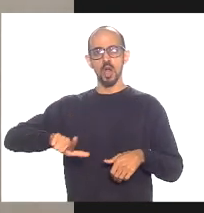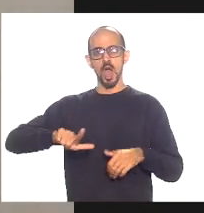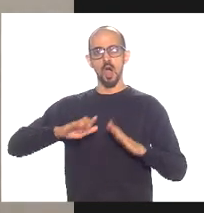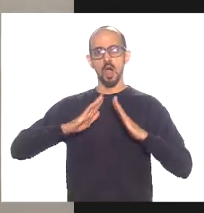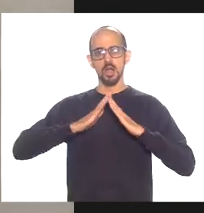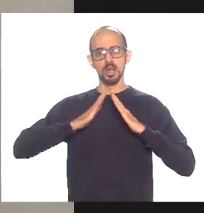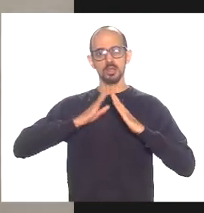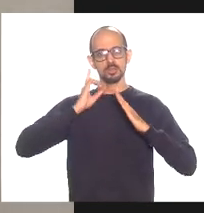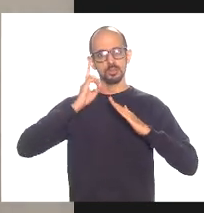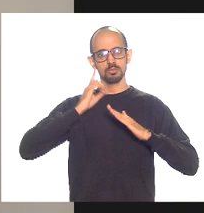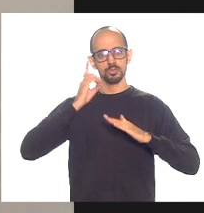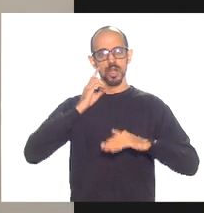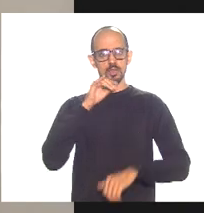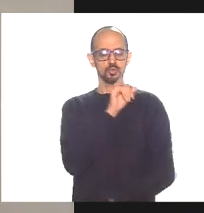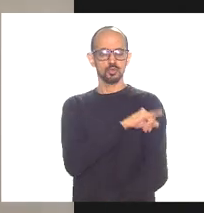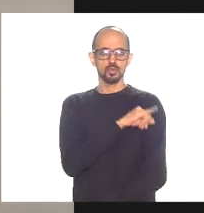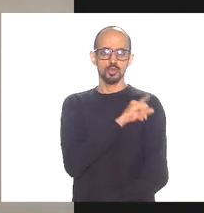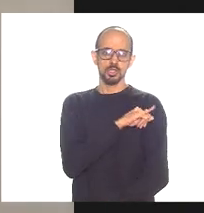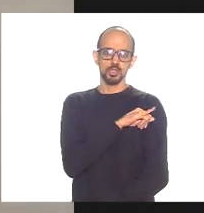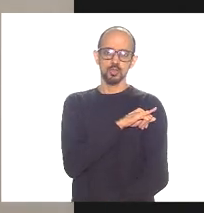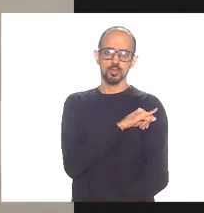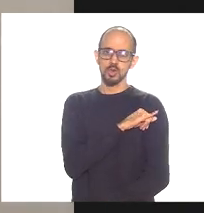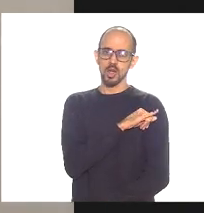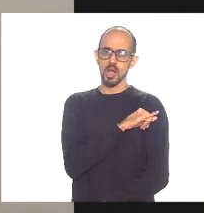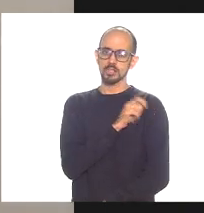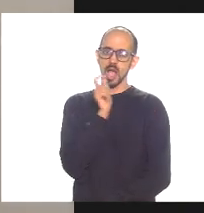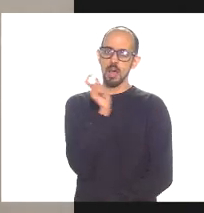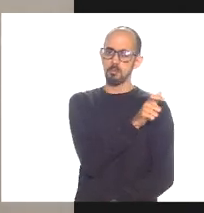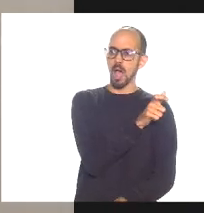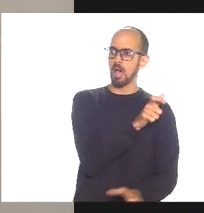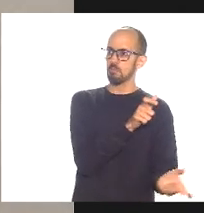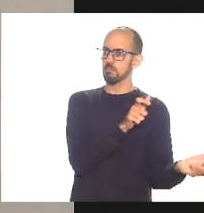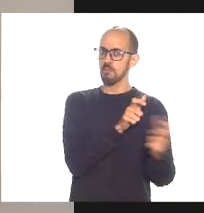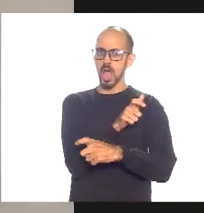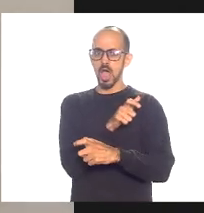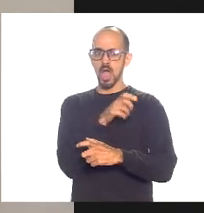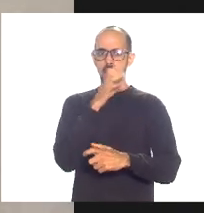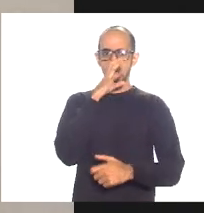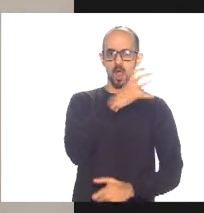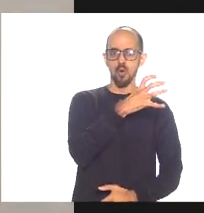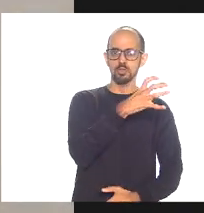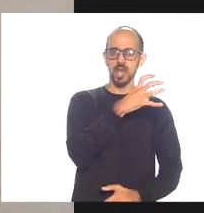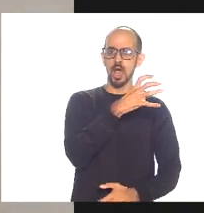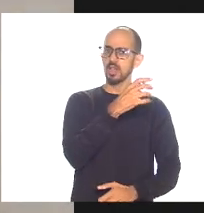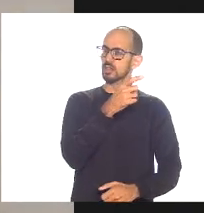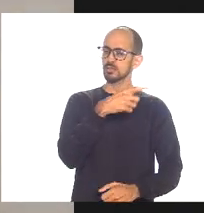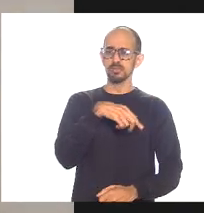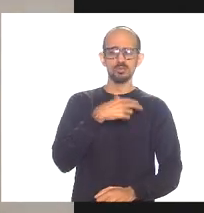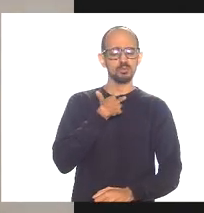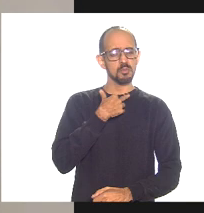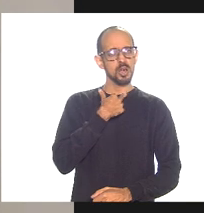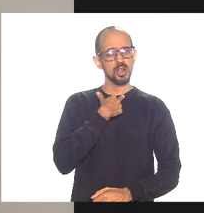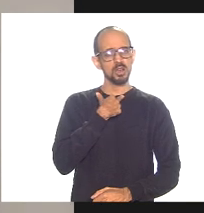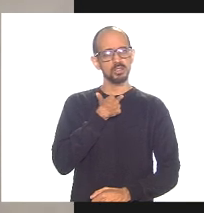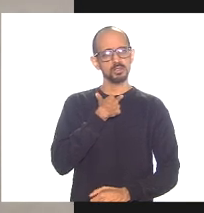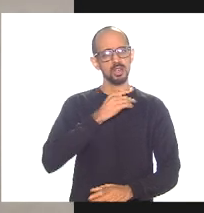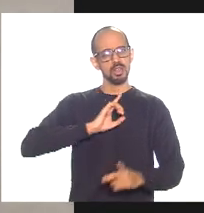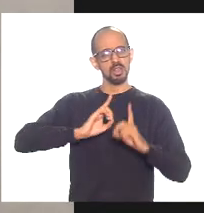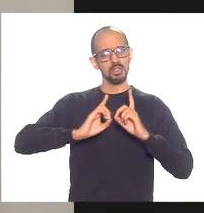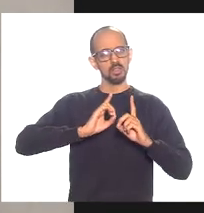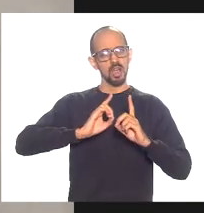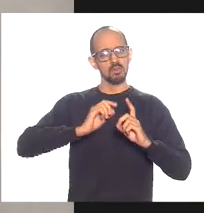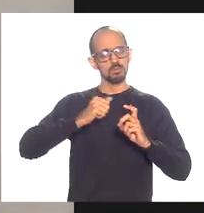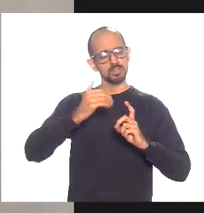aconteceu. Essa troca de acusações, é fundamental que nós elevemos o nível do debate. Quero deixar